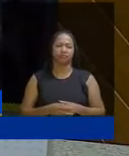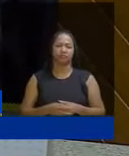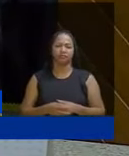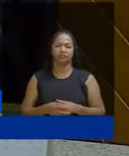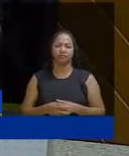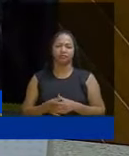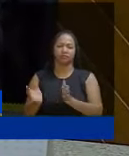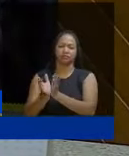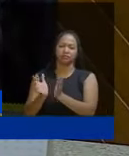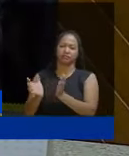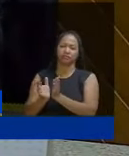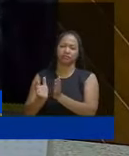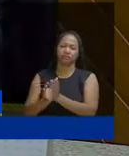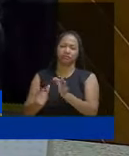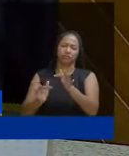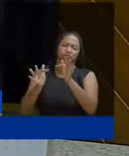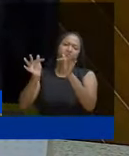pela unidade técnica